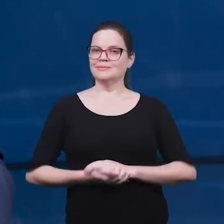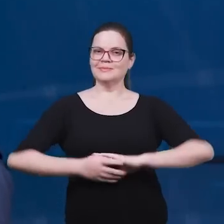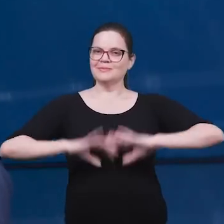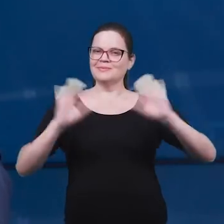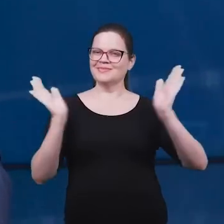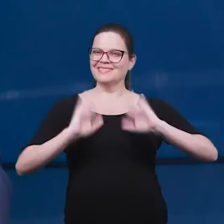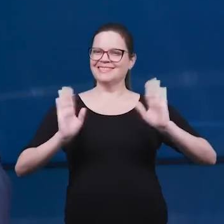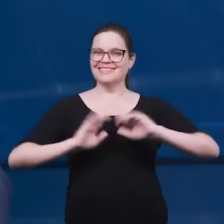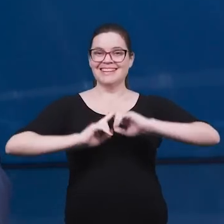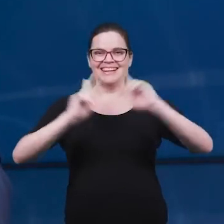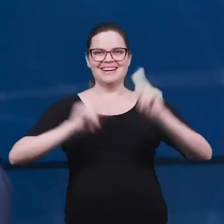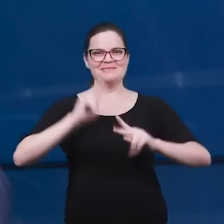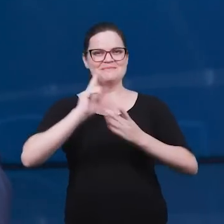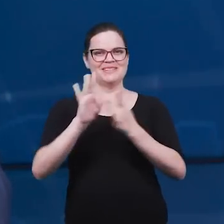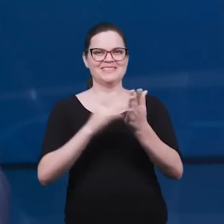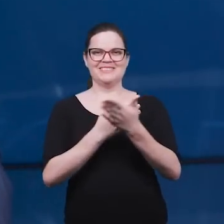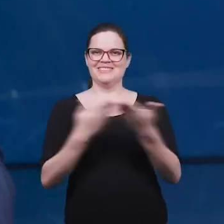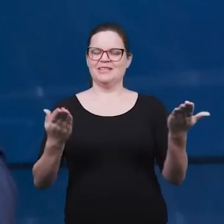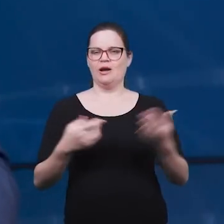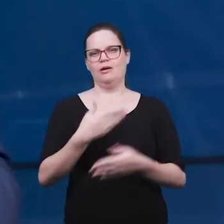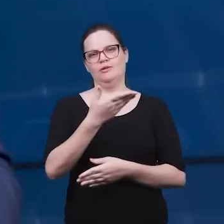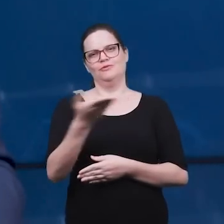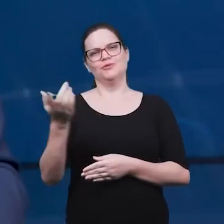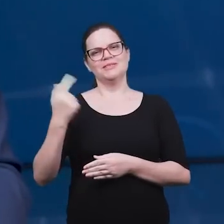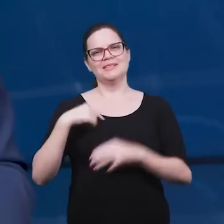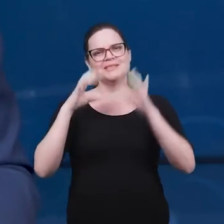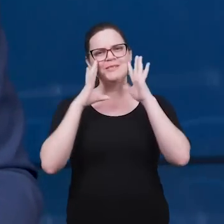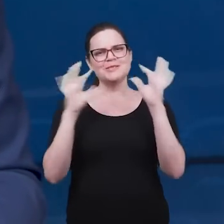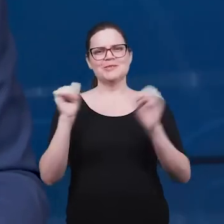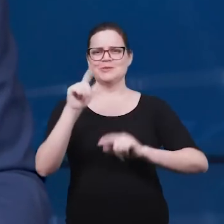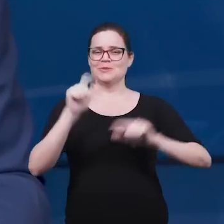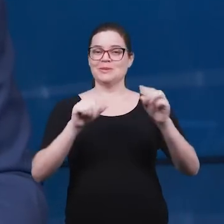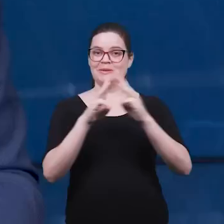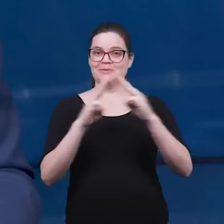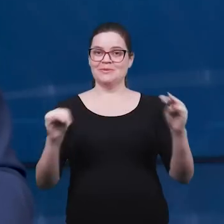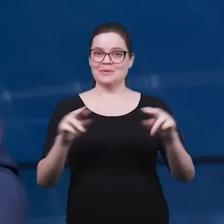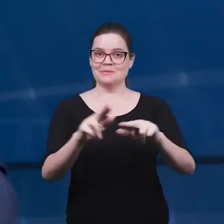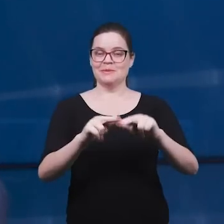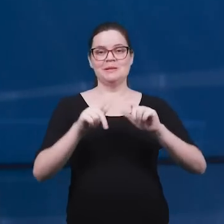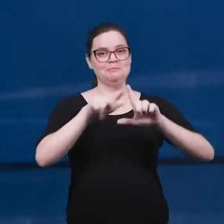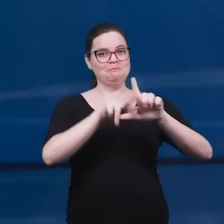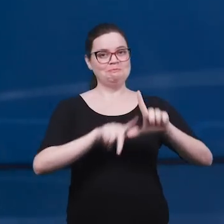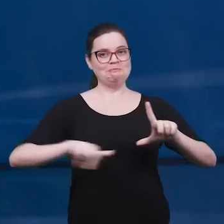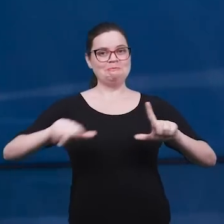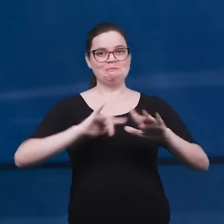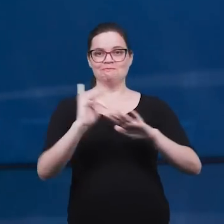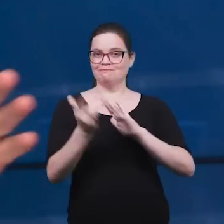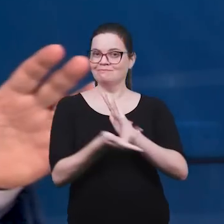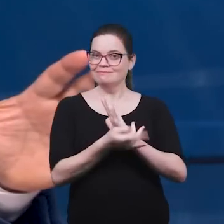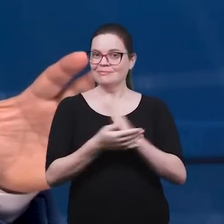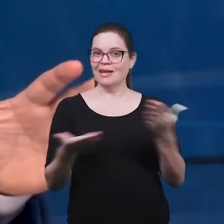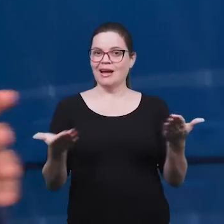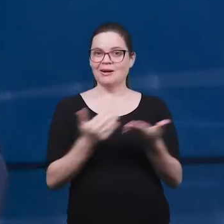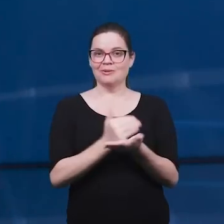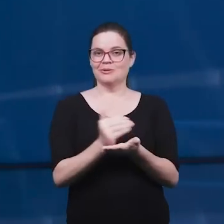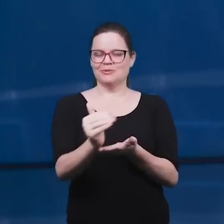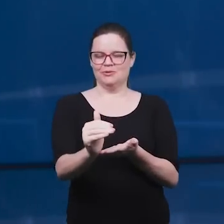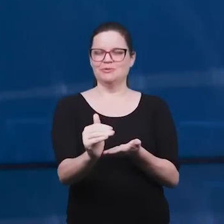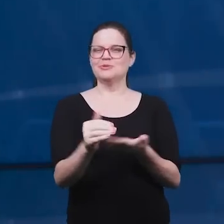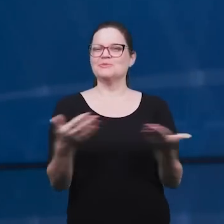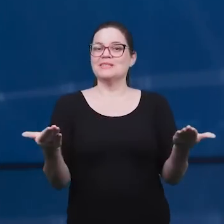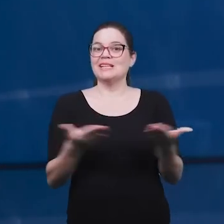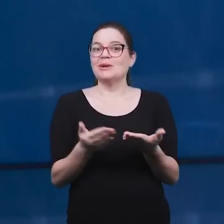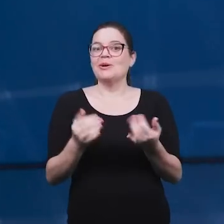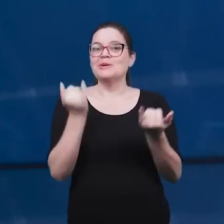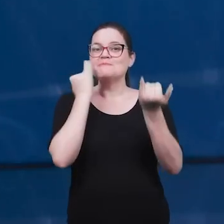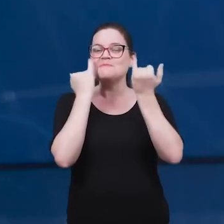A paz do Senhor Jesus! Olha você aqui na TV Manaim, pelas nossas multiplataformas. E a partir de agora estamos entrando no